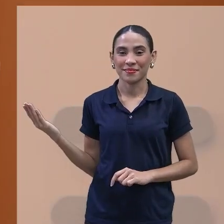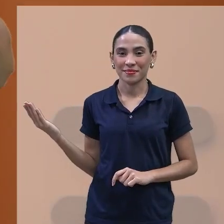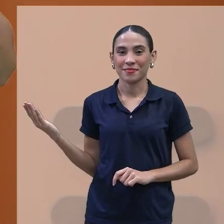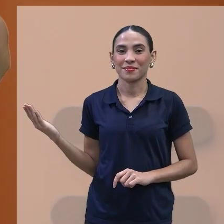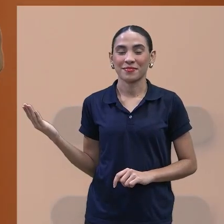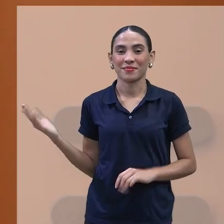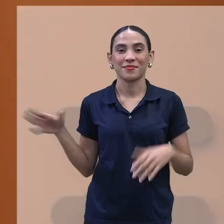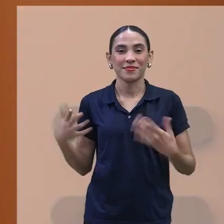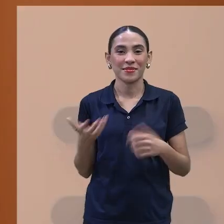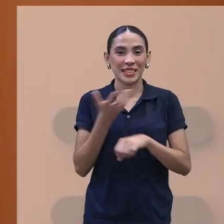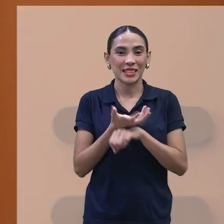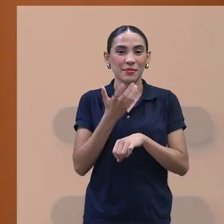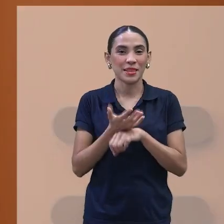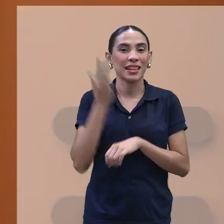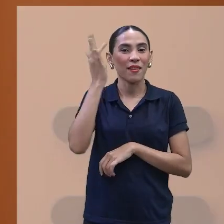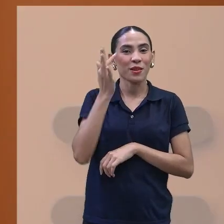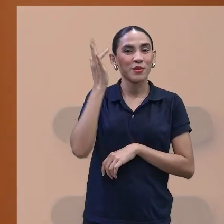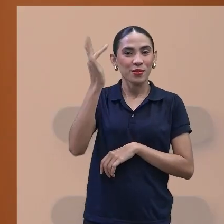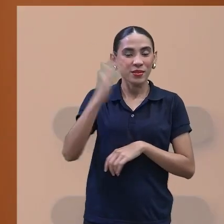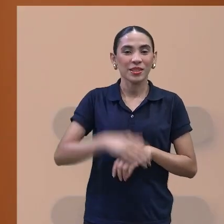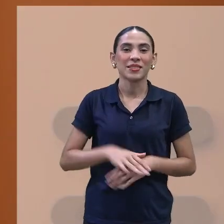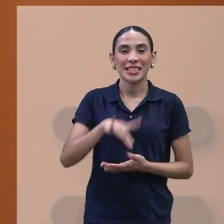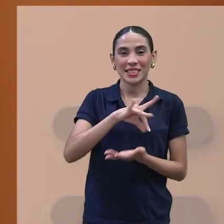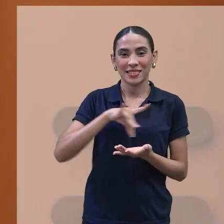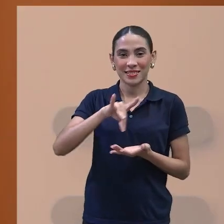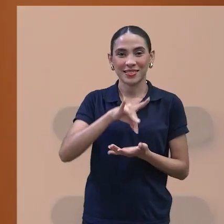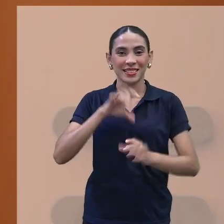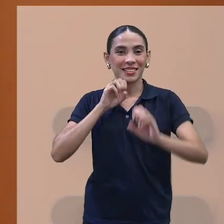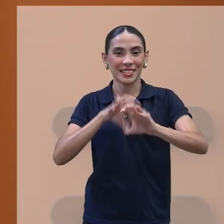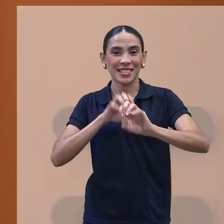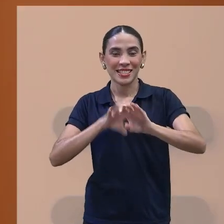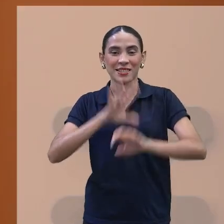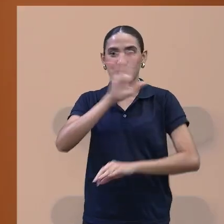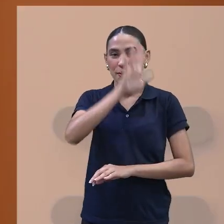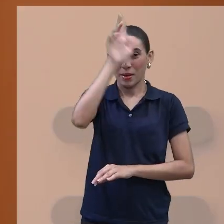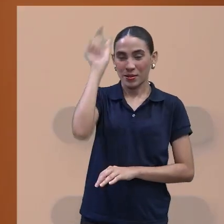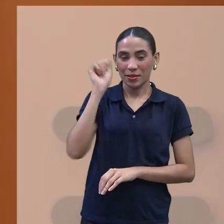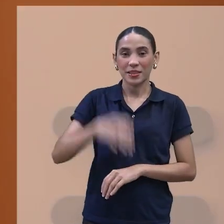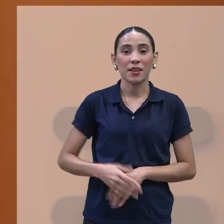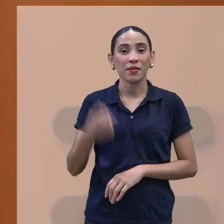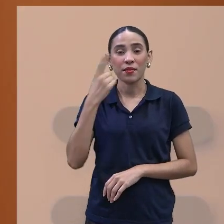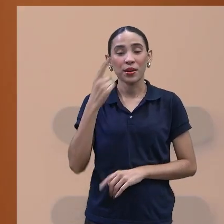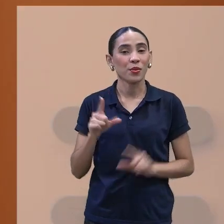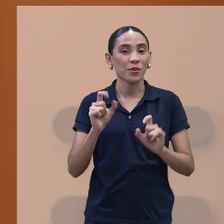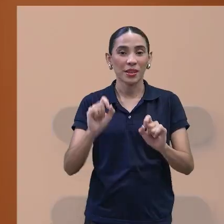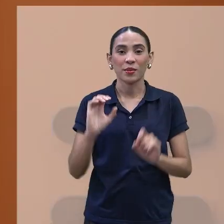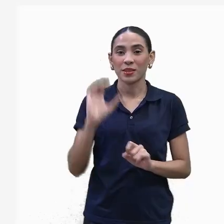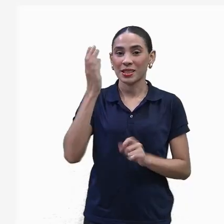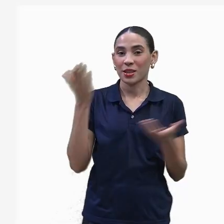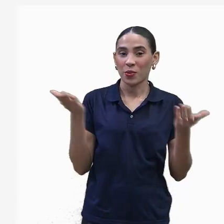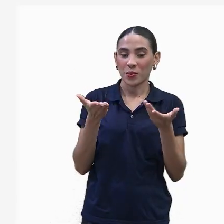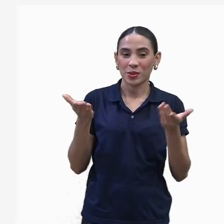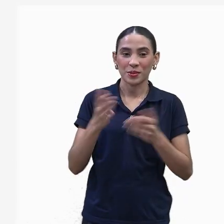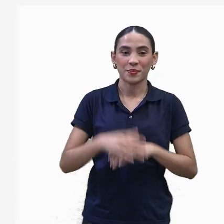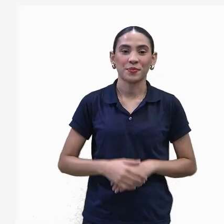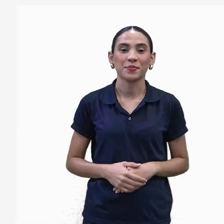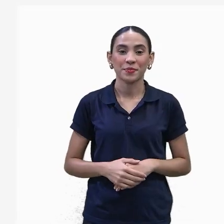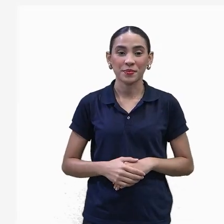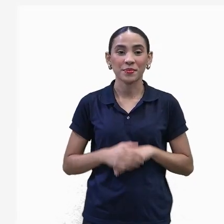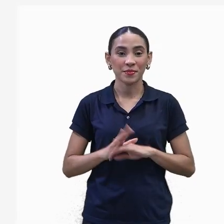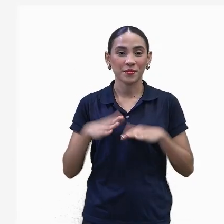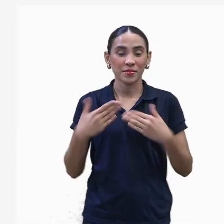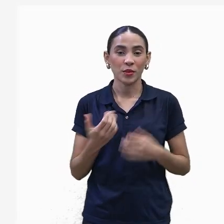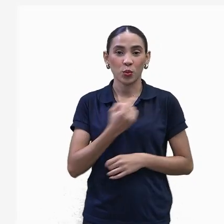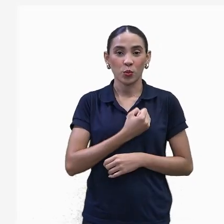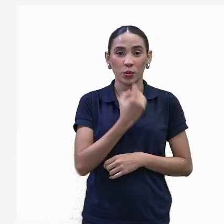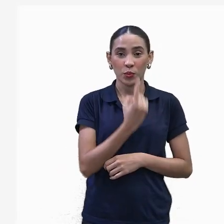Assis, professor de Filosofia do Centro de Mídias do Amazonas. Vamos ver o que vai acontecer nessa aula? É a nossa